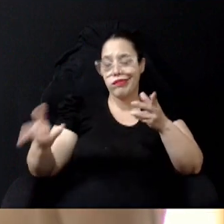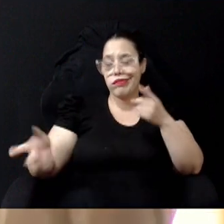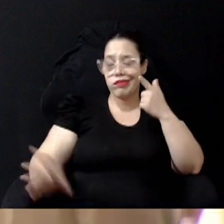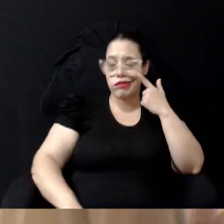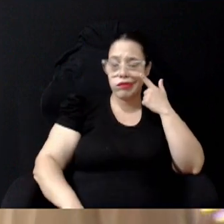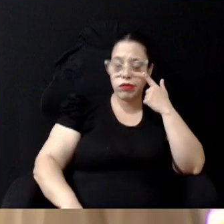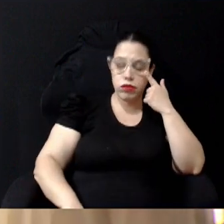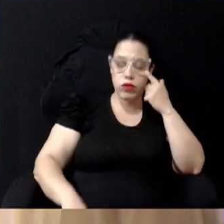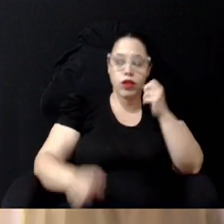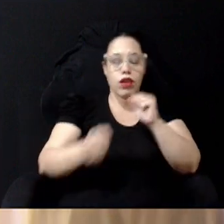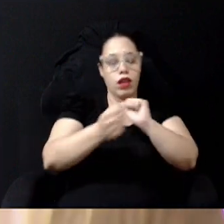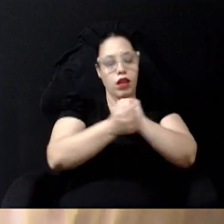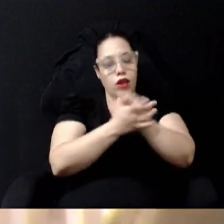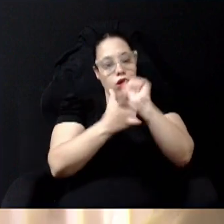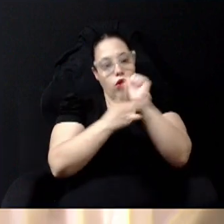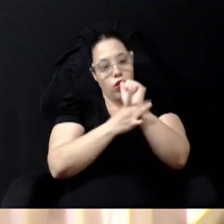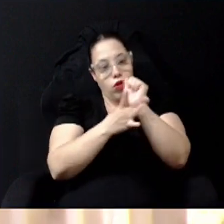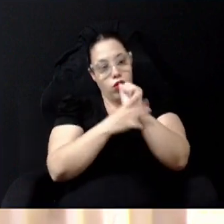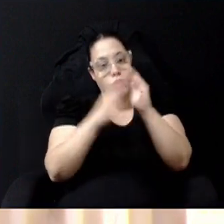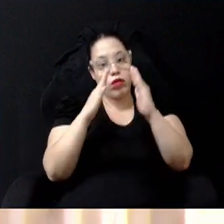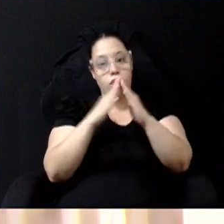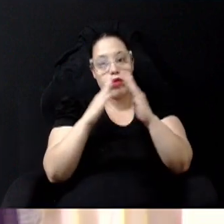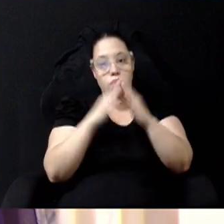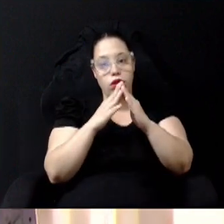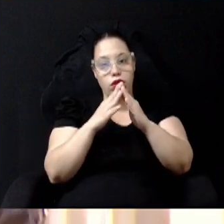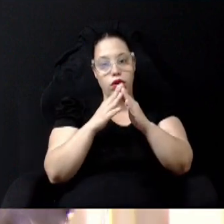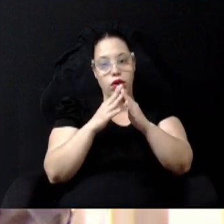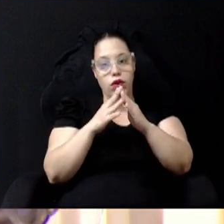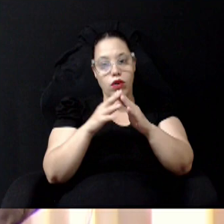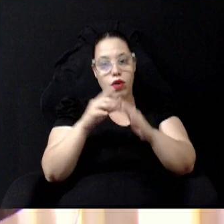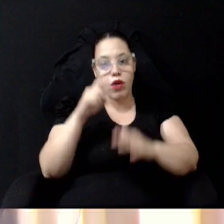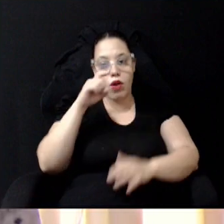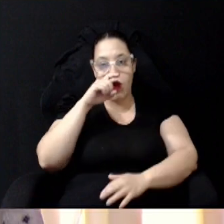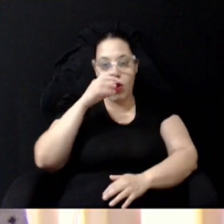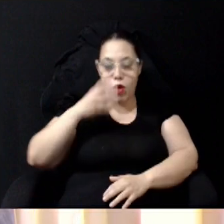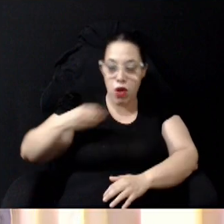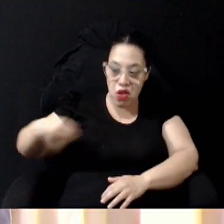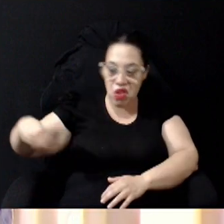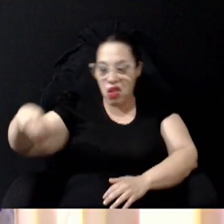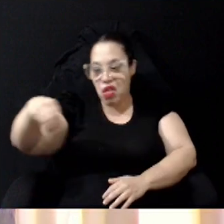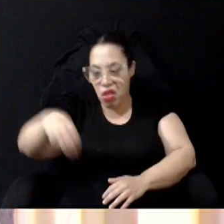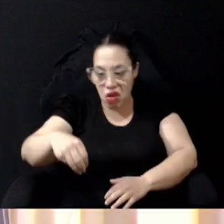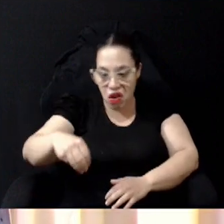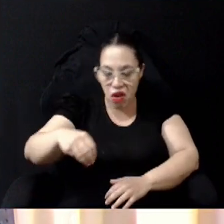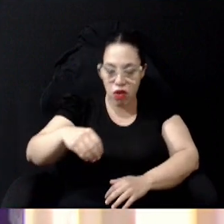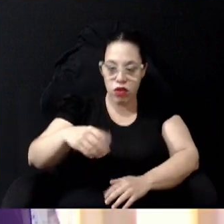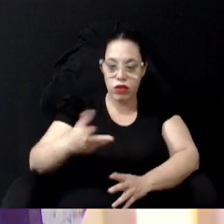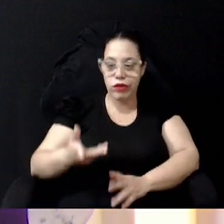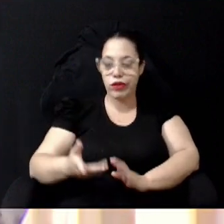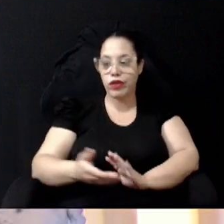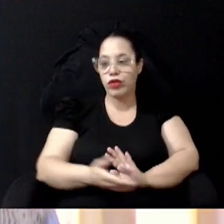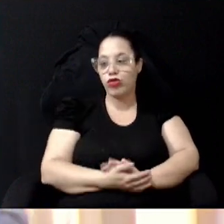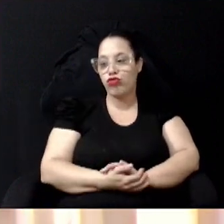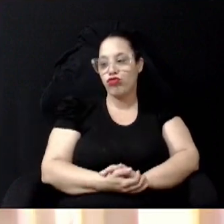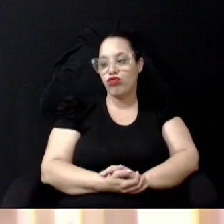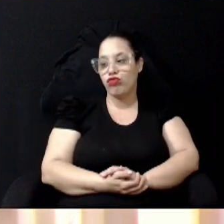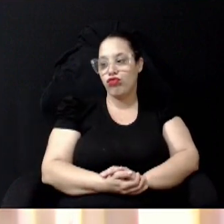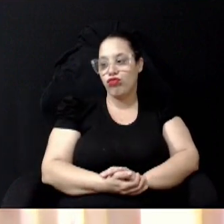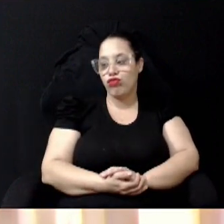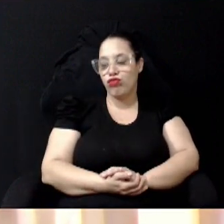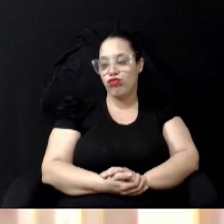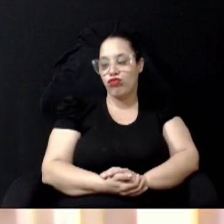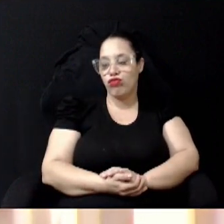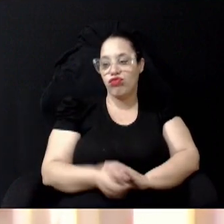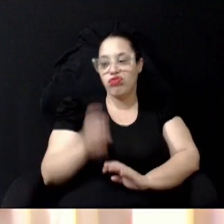que é dentro dos lares, e colocar o lixo dos bacanas na rua e fazer o que os bacanas